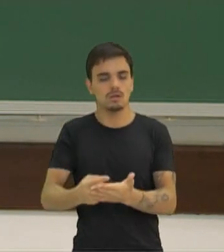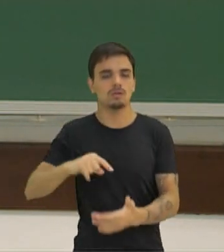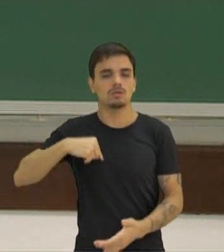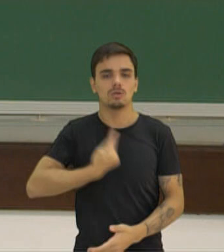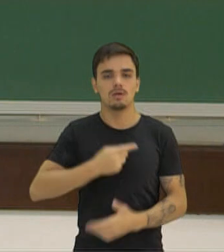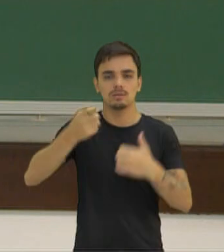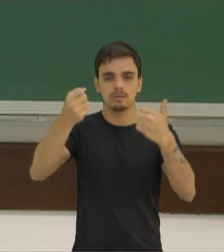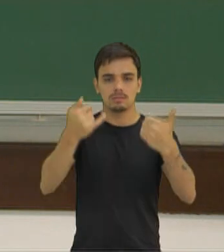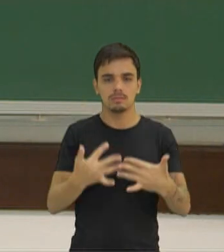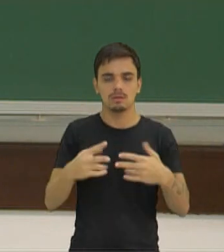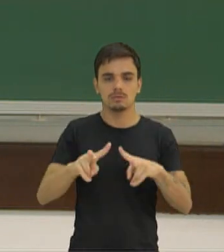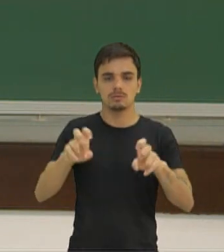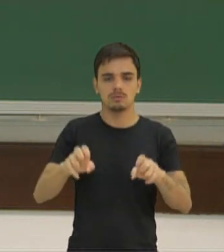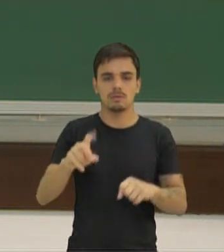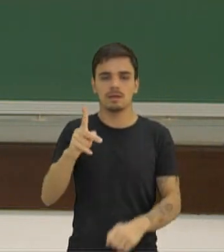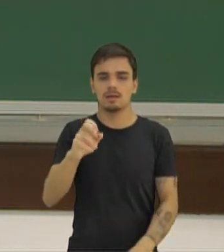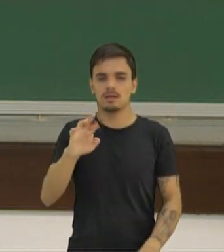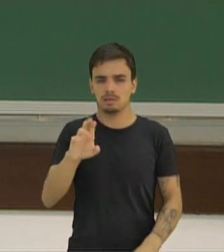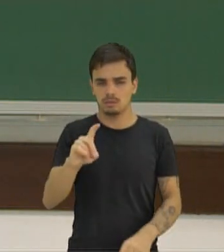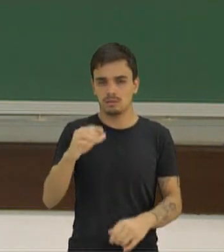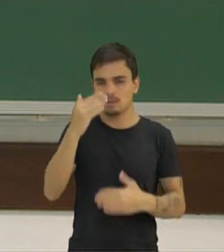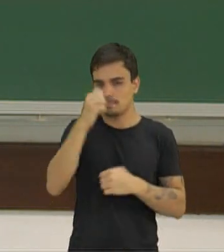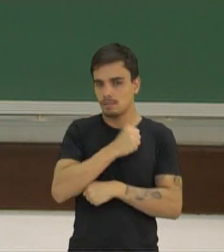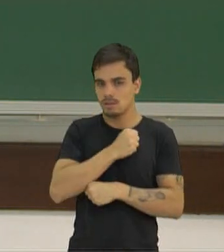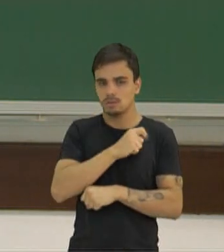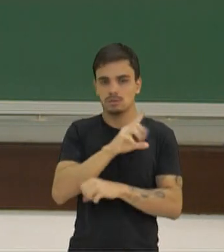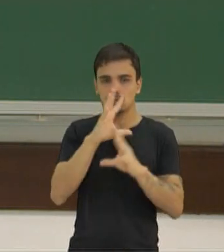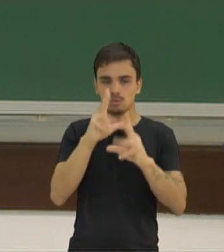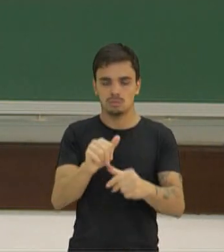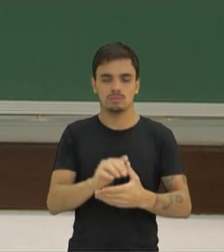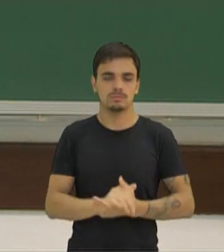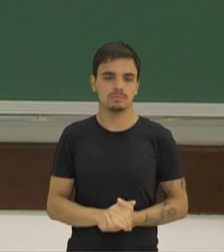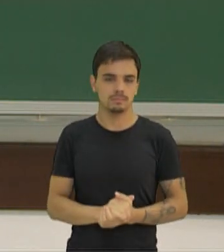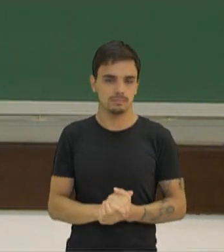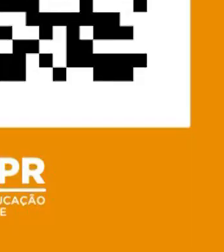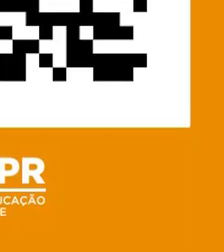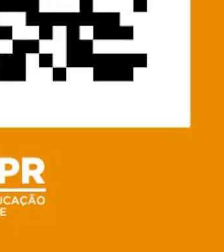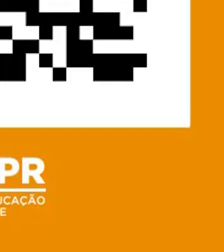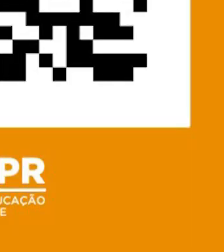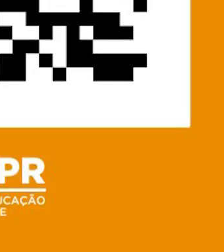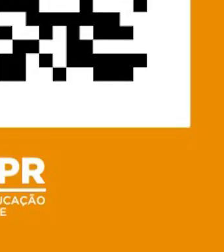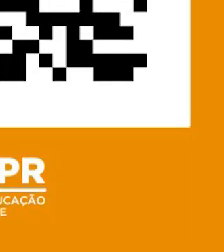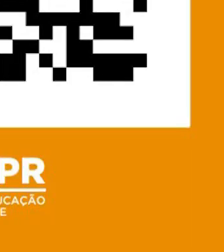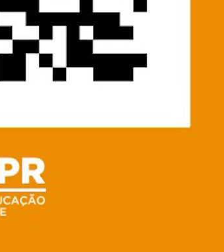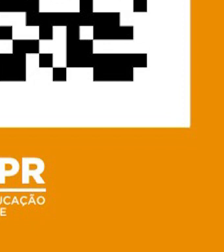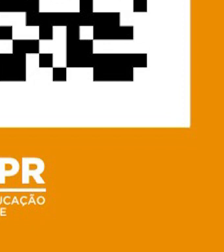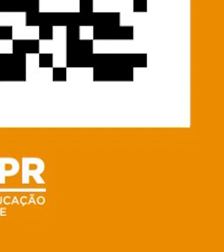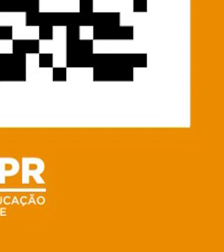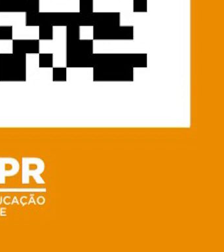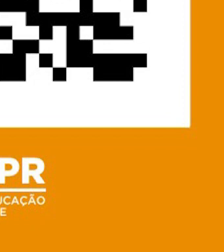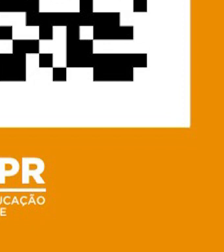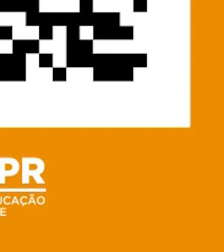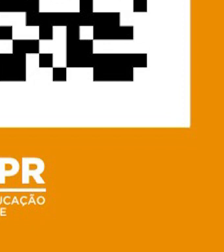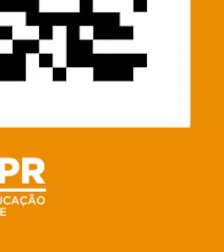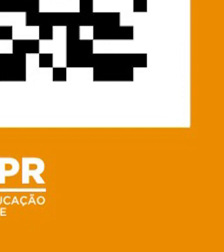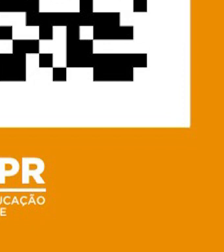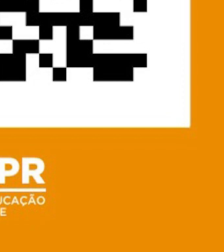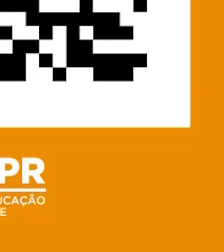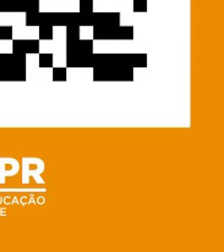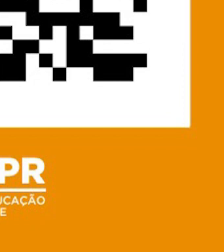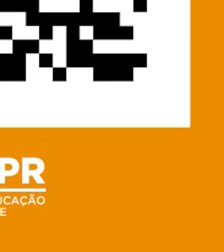onde a gente vai falar sobre hereditariedade um grande abraço a todos E aí